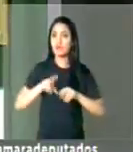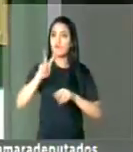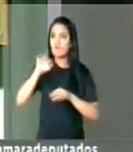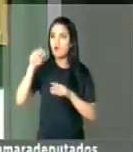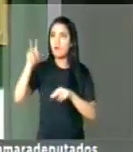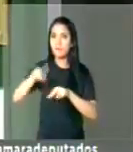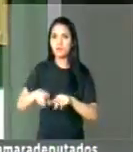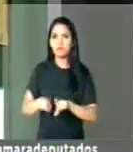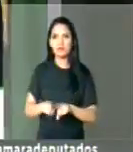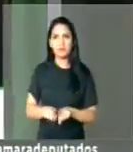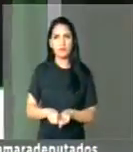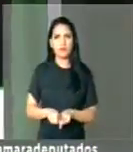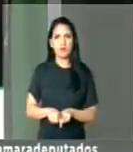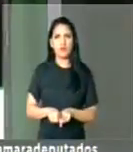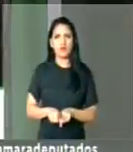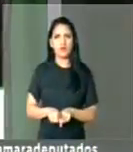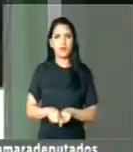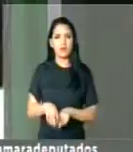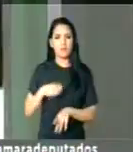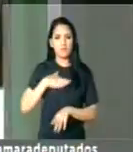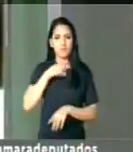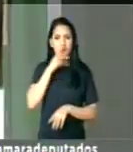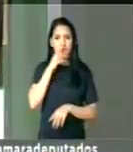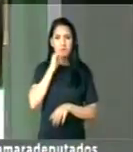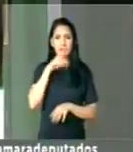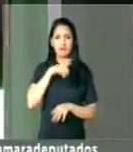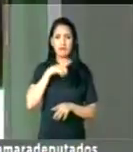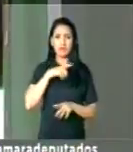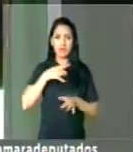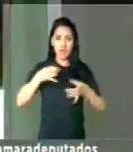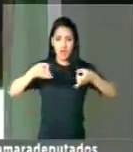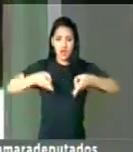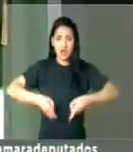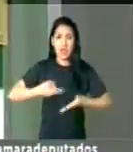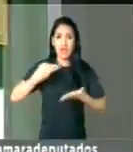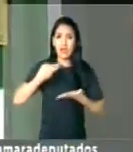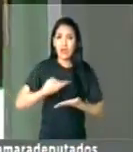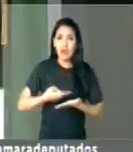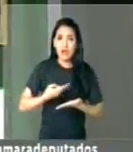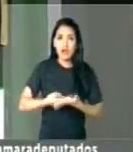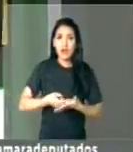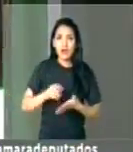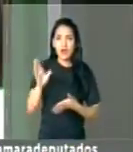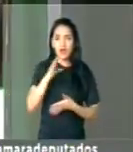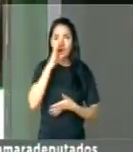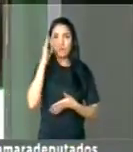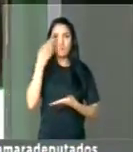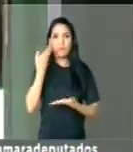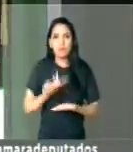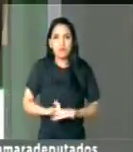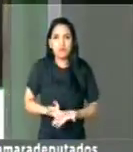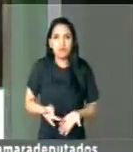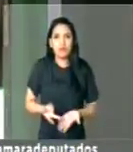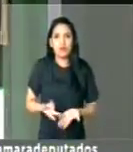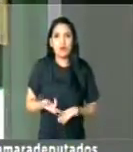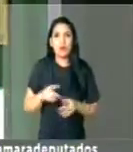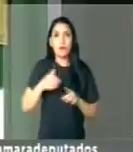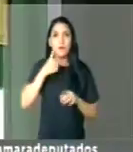ficar desacordado na maca. E a minha mãe, no ato de desespero, tentou socorrê-lo naquele momento e foi